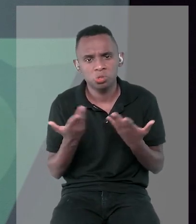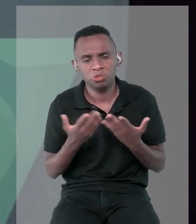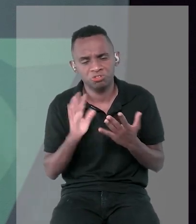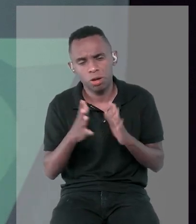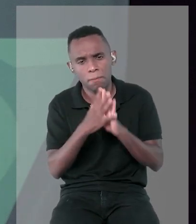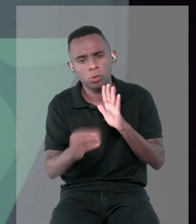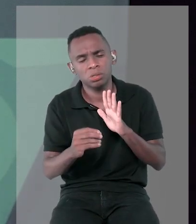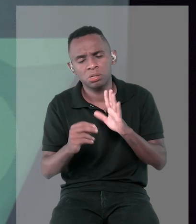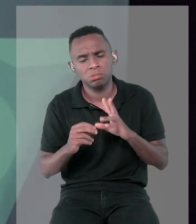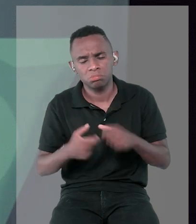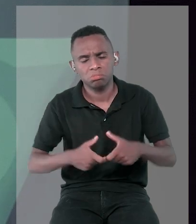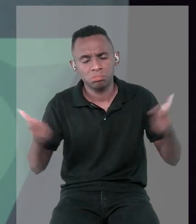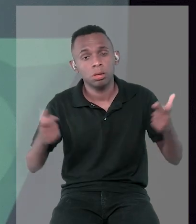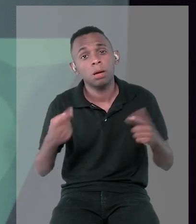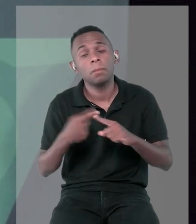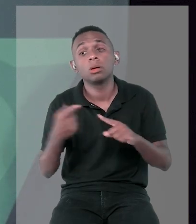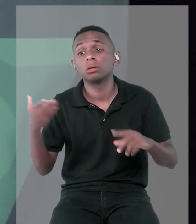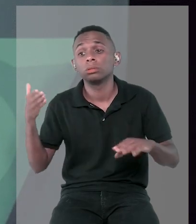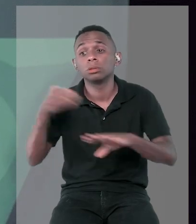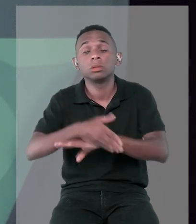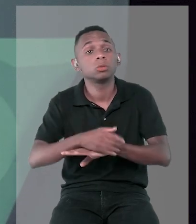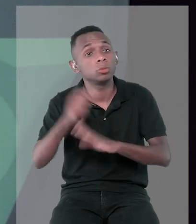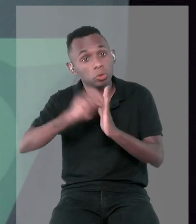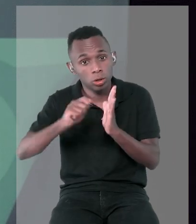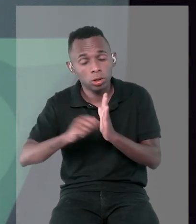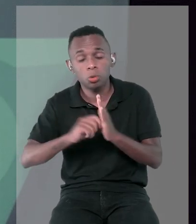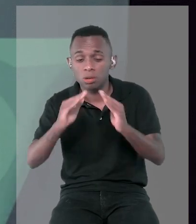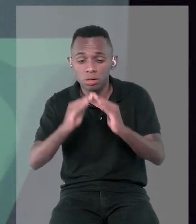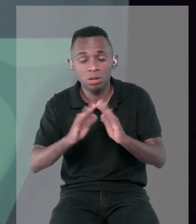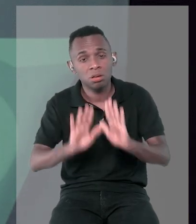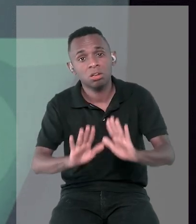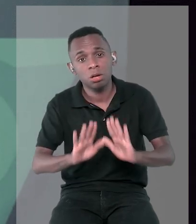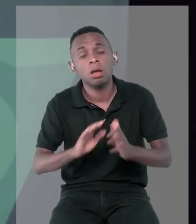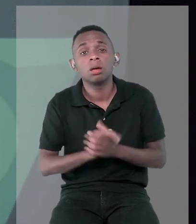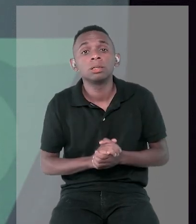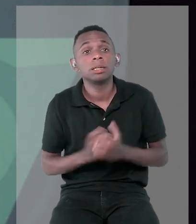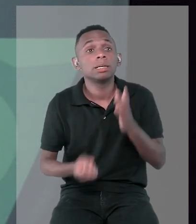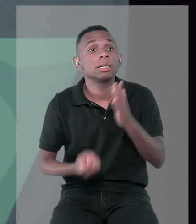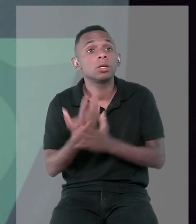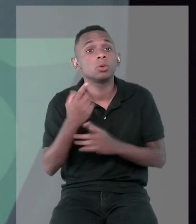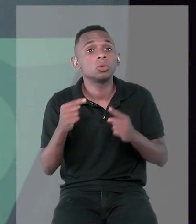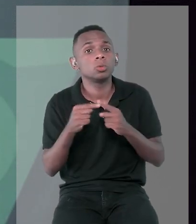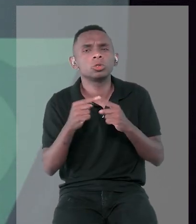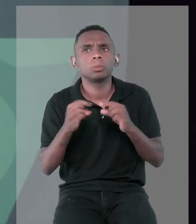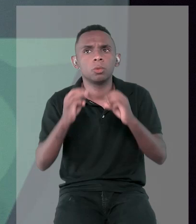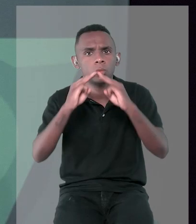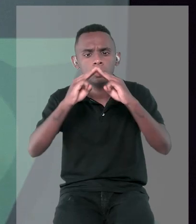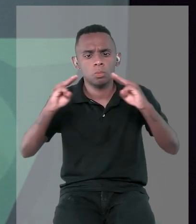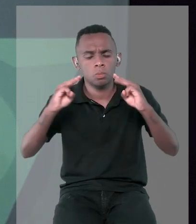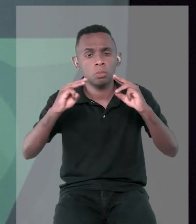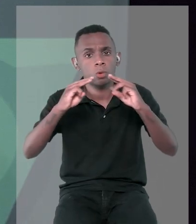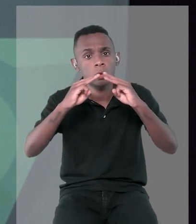moda. Porque os escritores que chegavam lá já ficavam hospedados ali na casa, e ele criou uma espécie de um